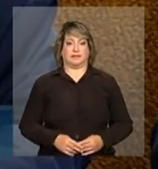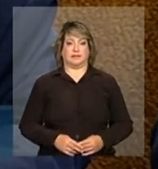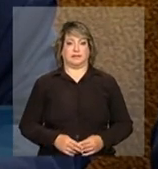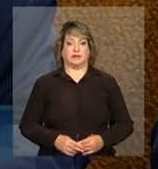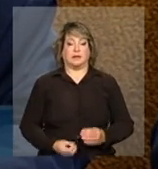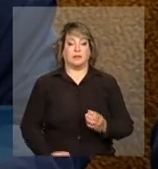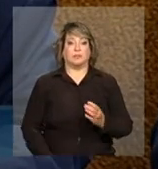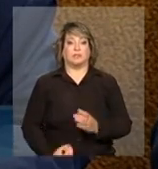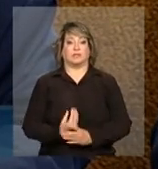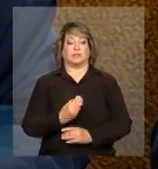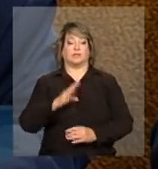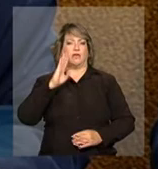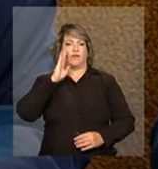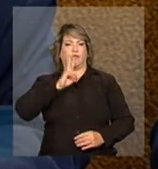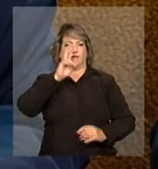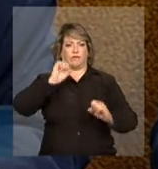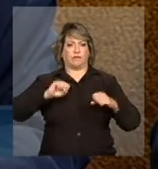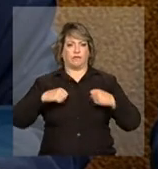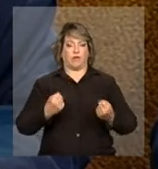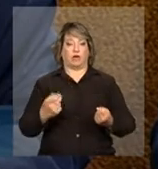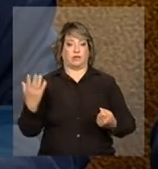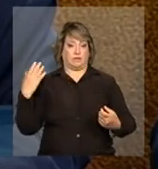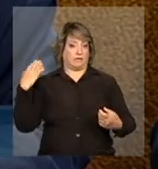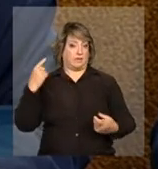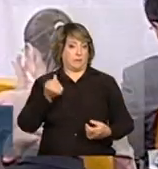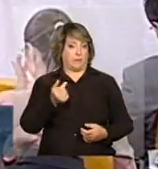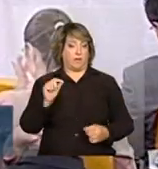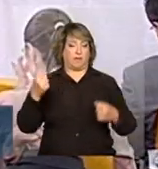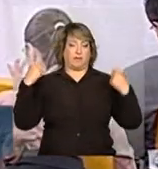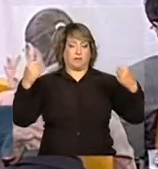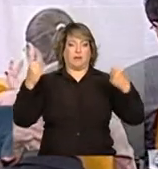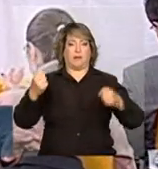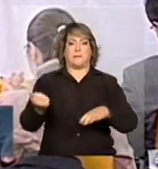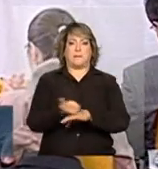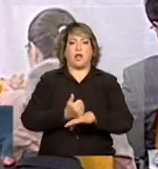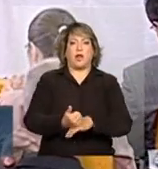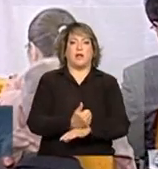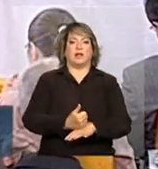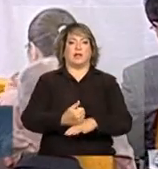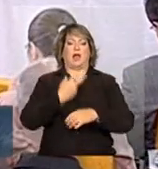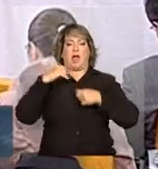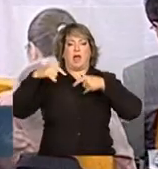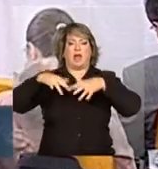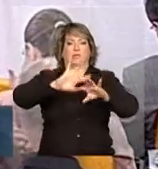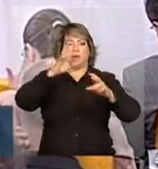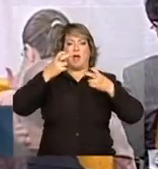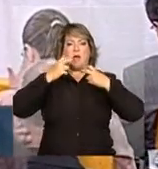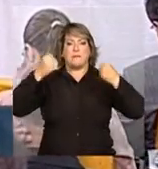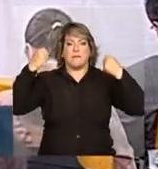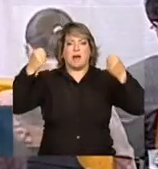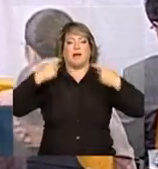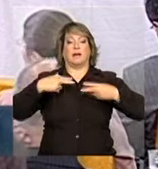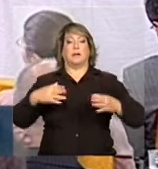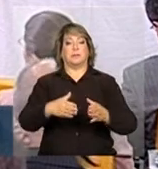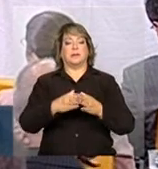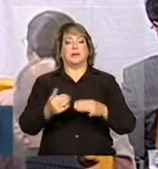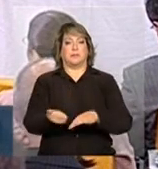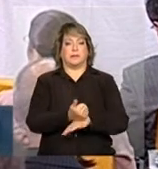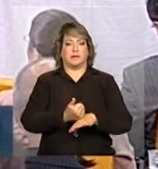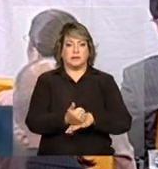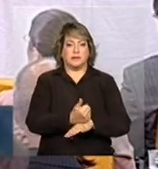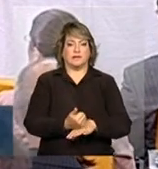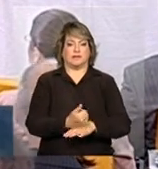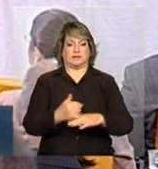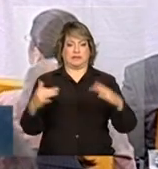emergiram fortemente nas recentes manifestações por melhoria da qualidade de serviços, sobretudo, né, no âmbito da